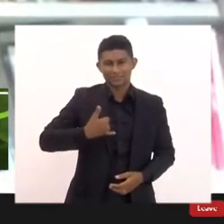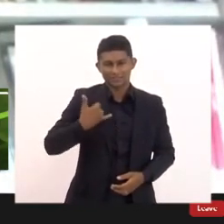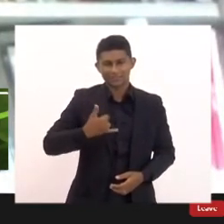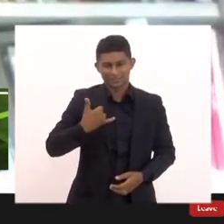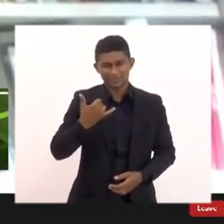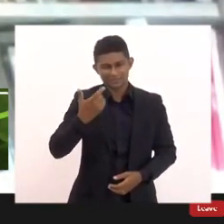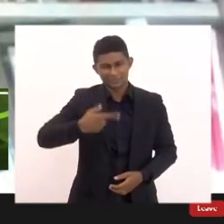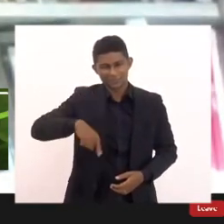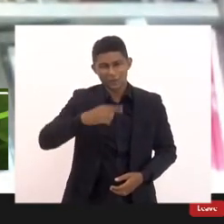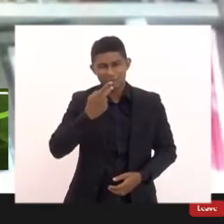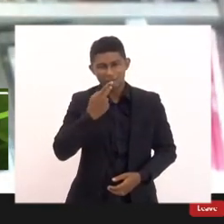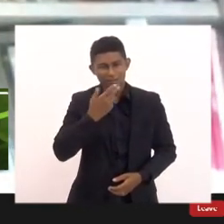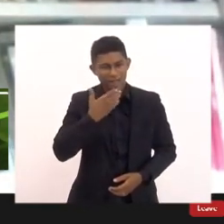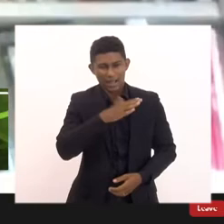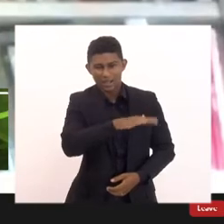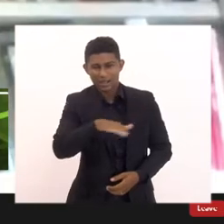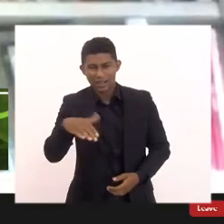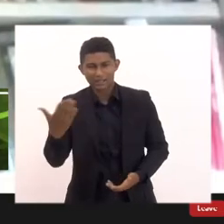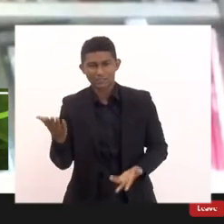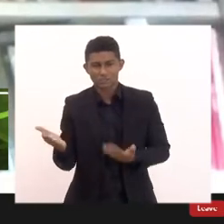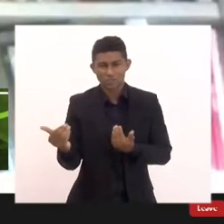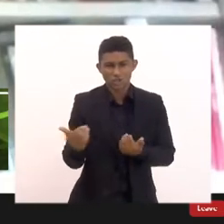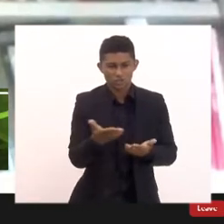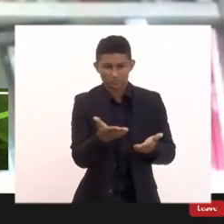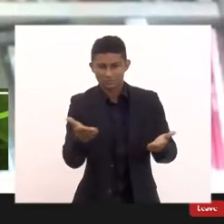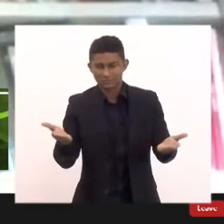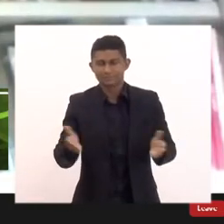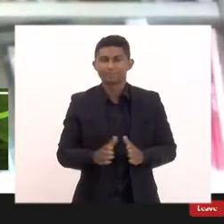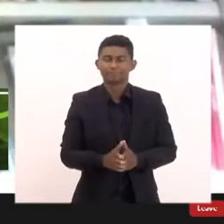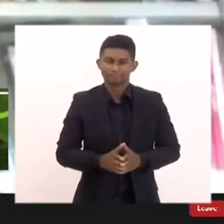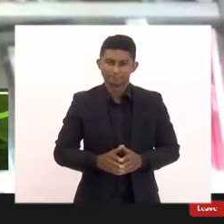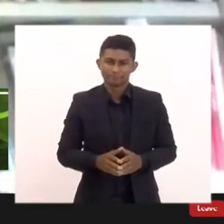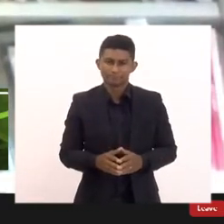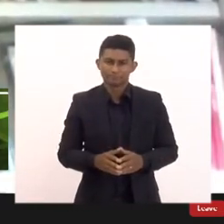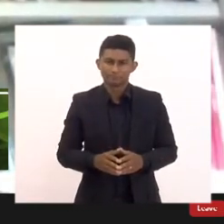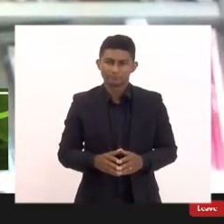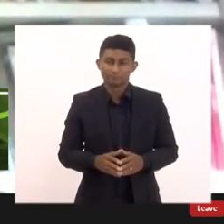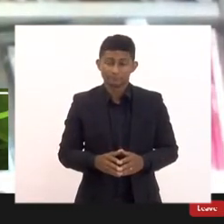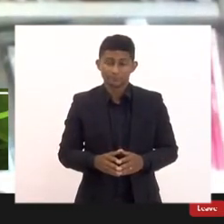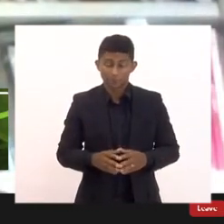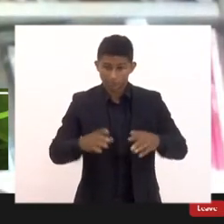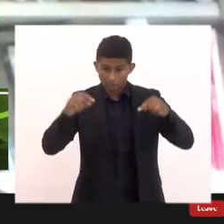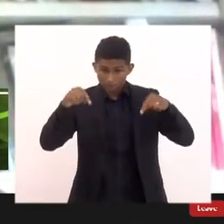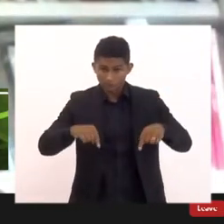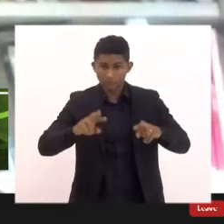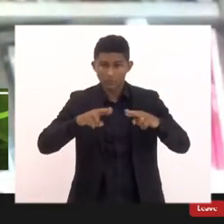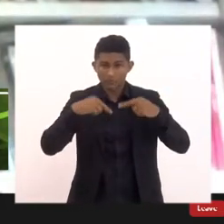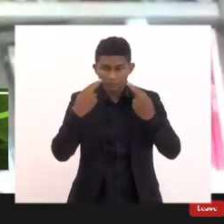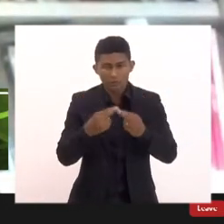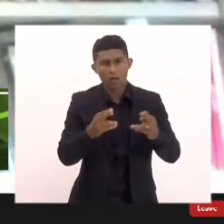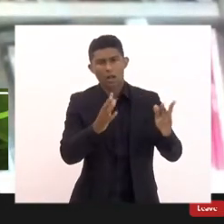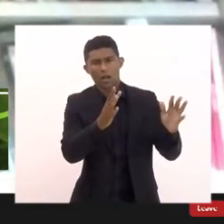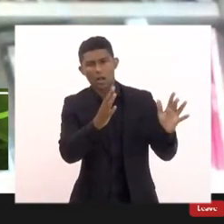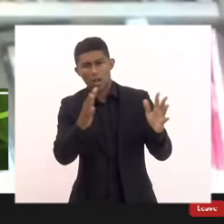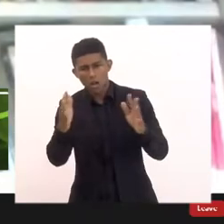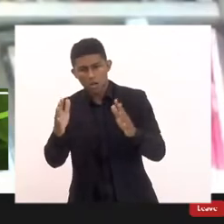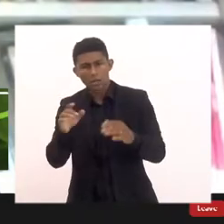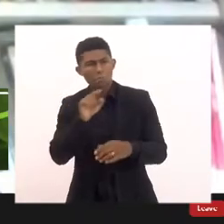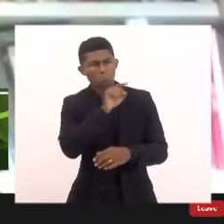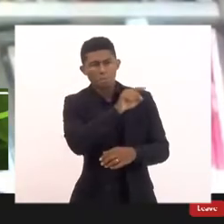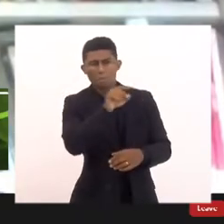agora. Bem, as indicações feitas até o presente momento